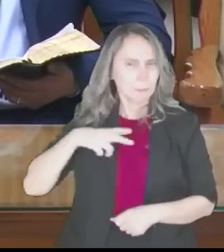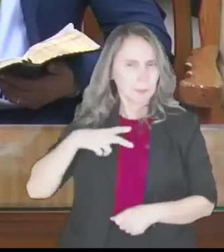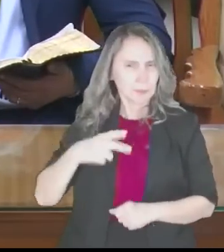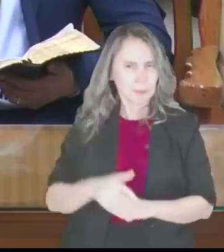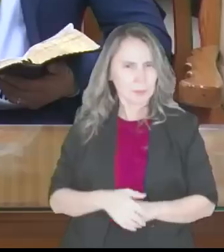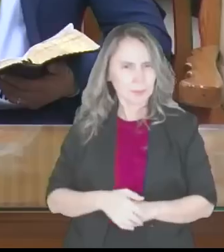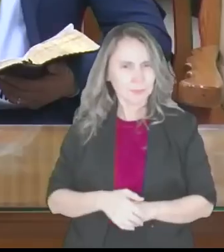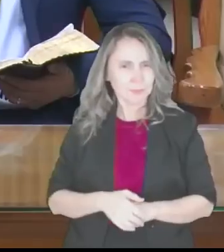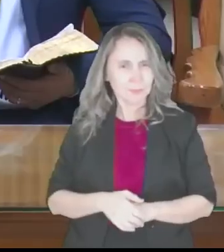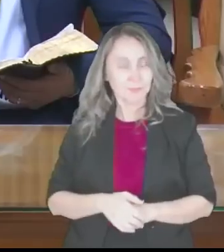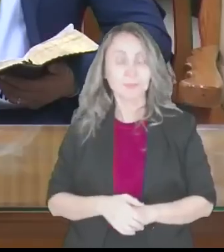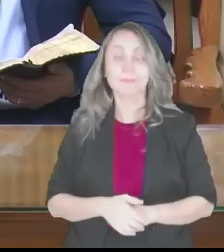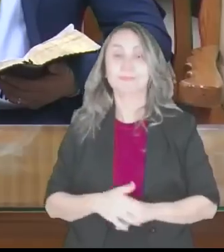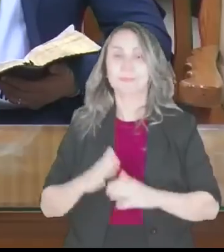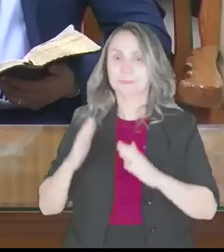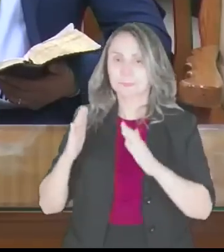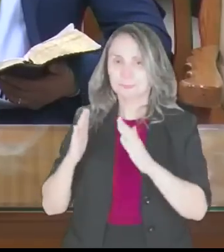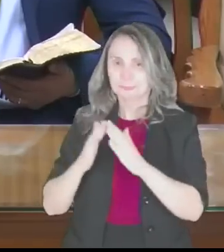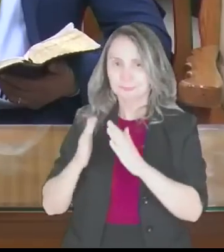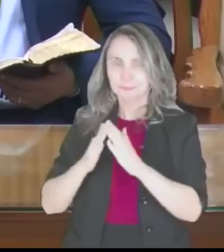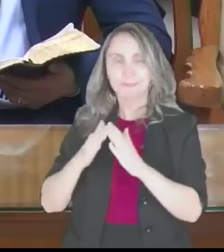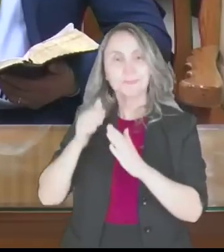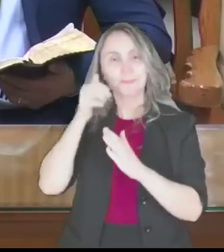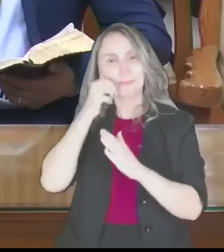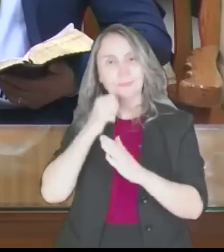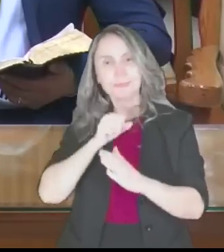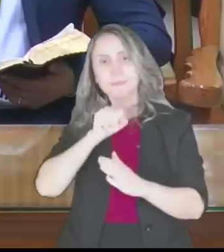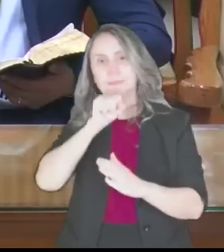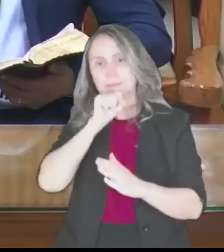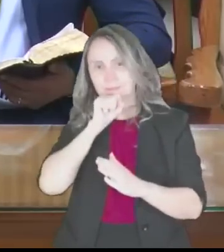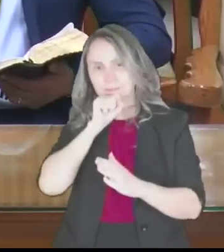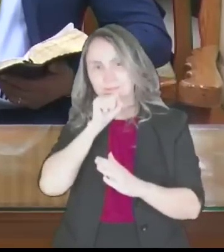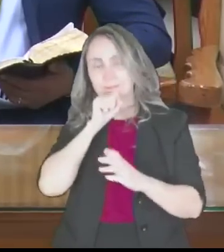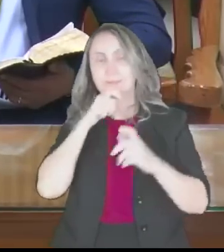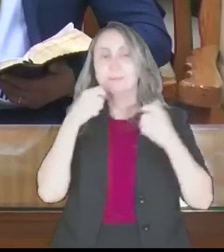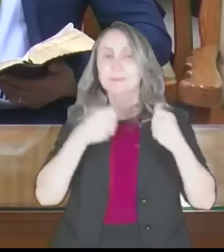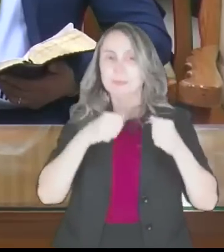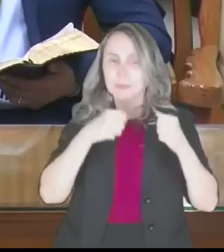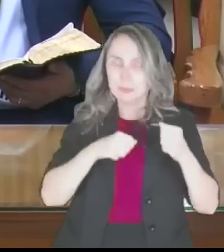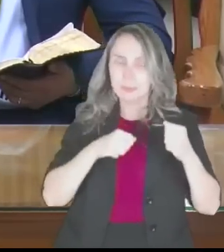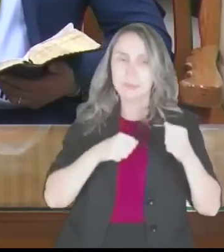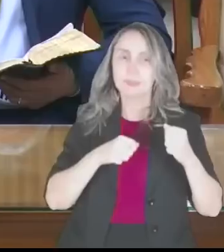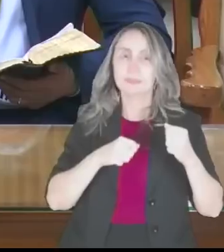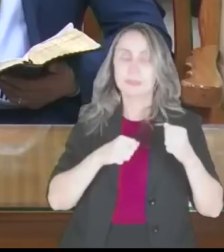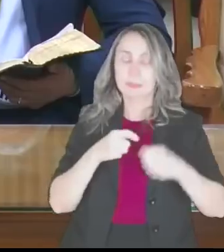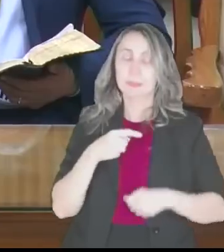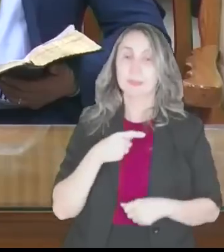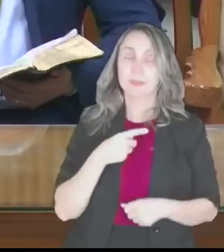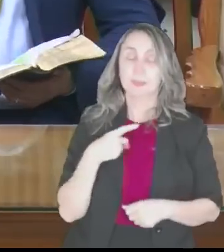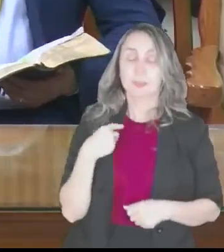Além da casa da mãe, nós temos que ter o nosso particular com Jesus.